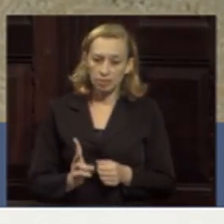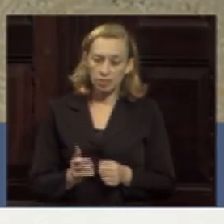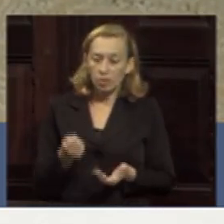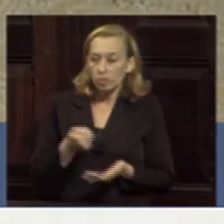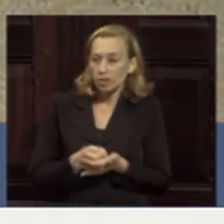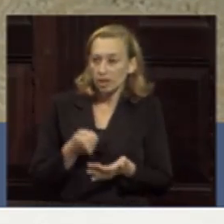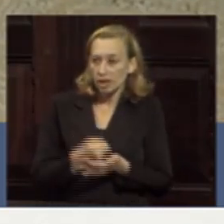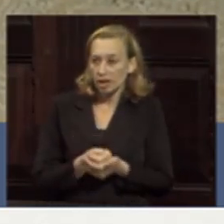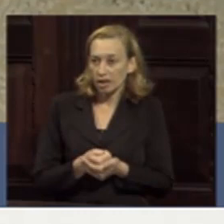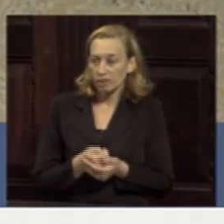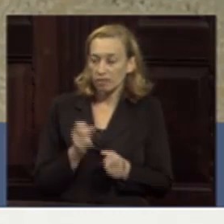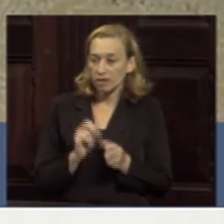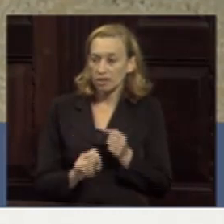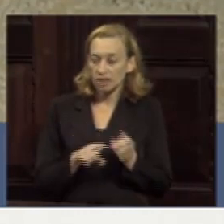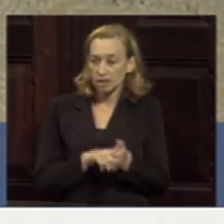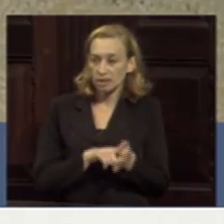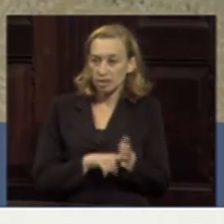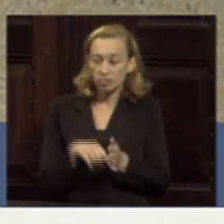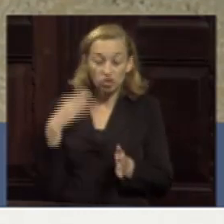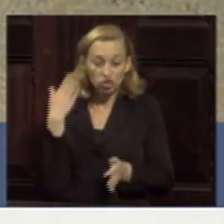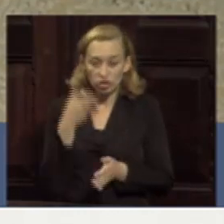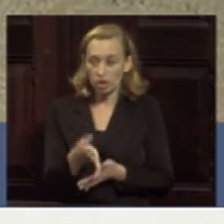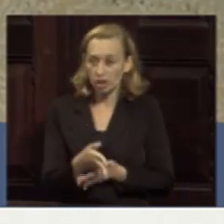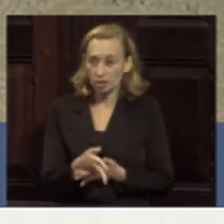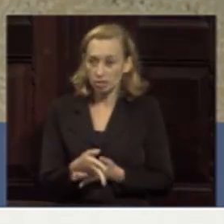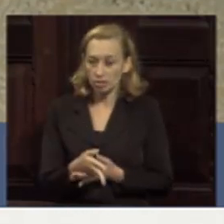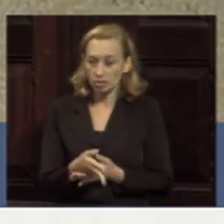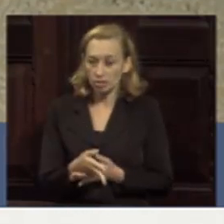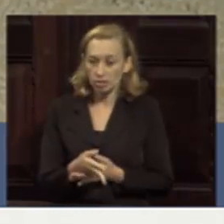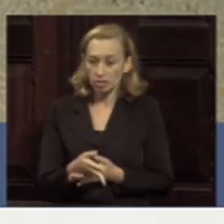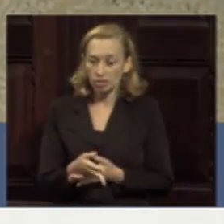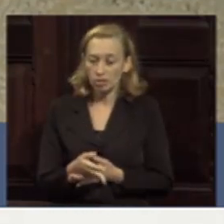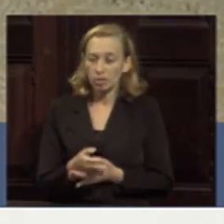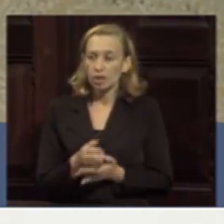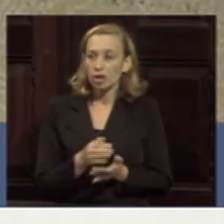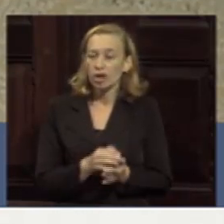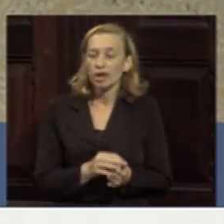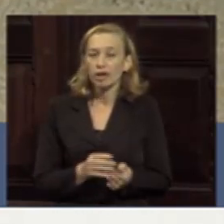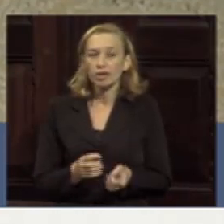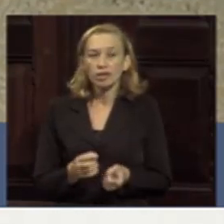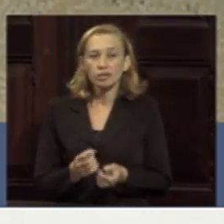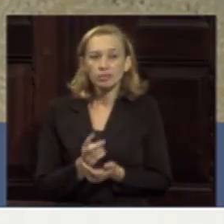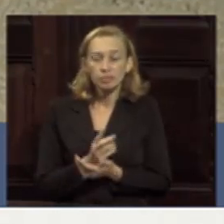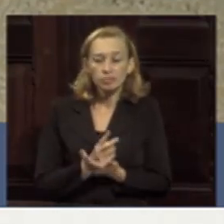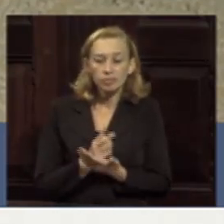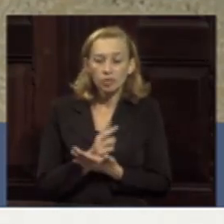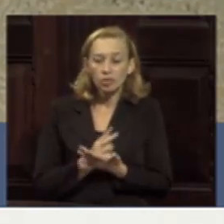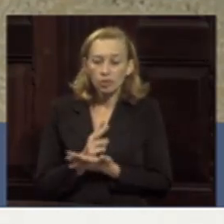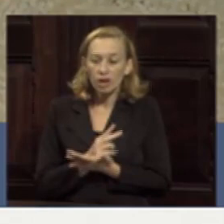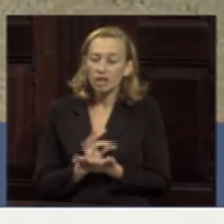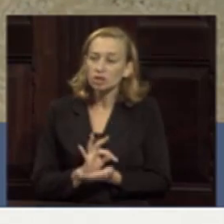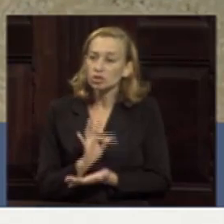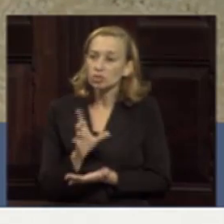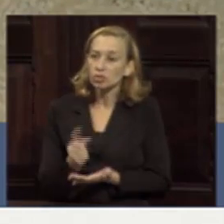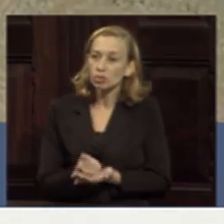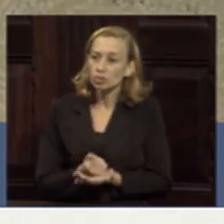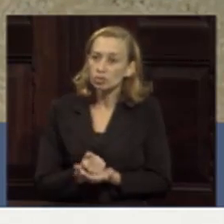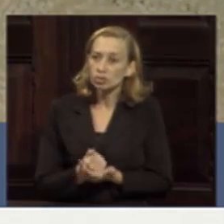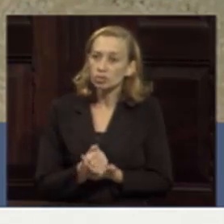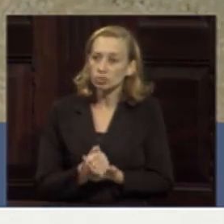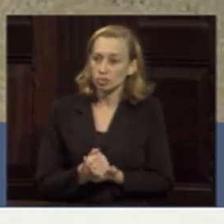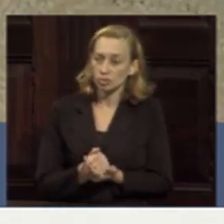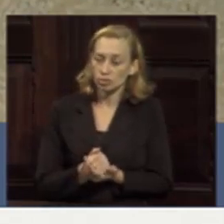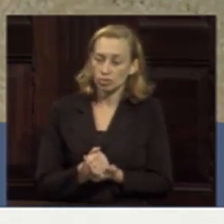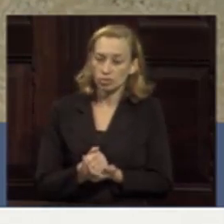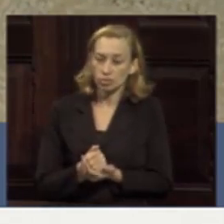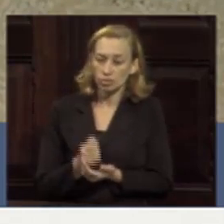fazer o laudo indireto, é necessário buscar todos os elementos. E todos os elementos são as provas